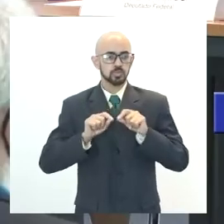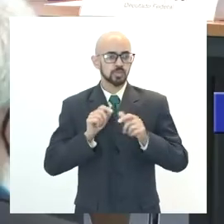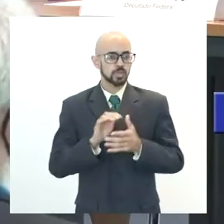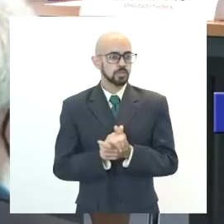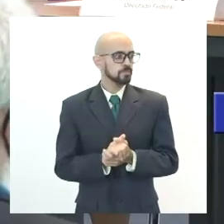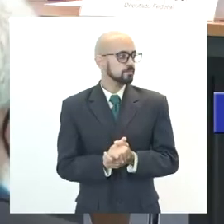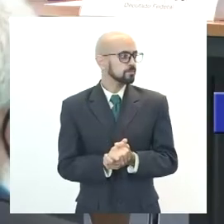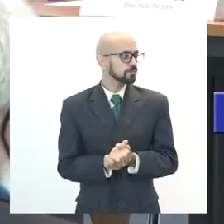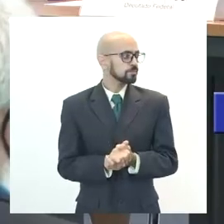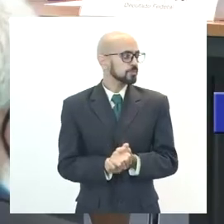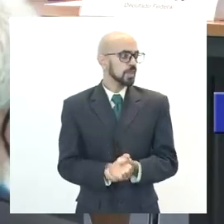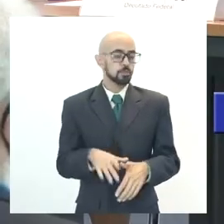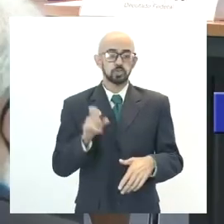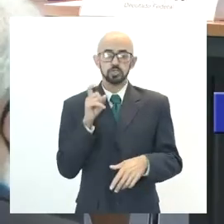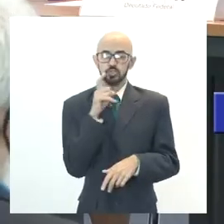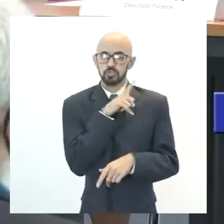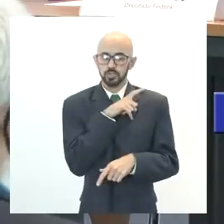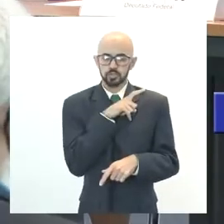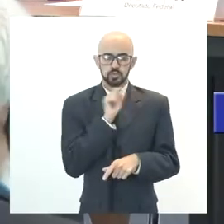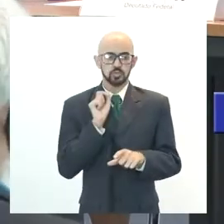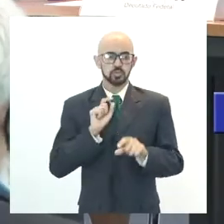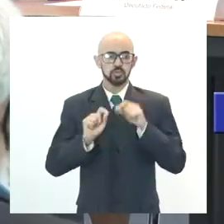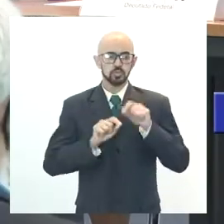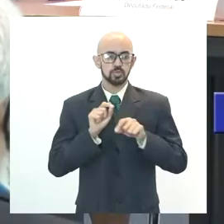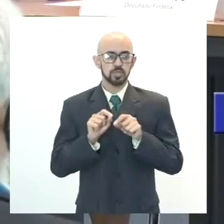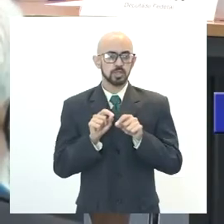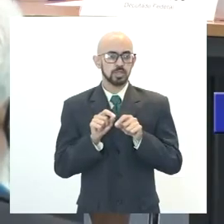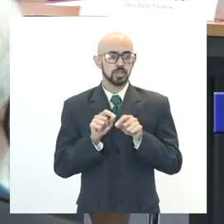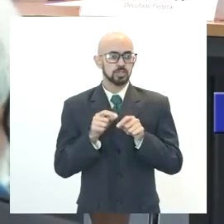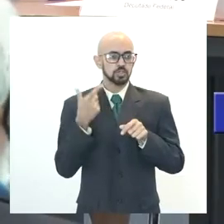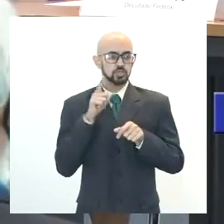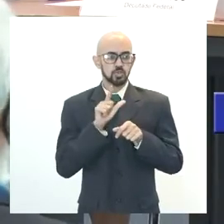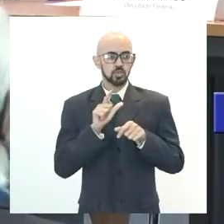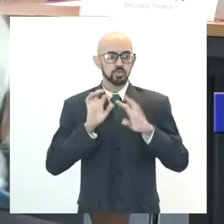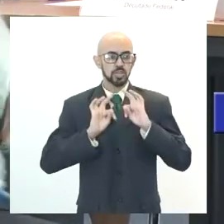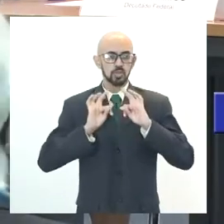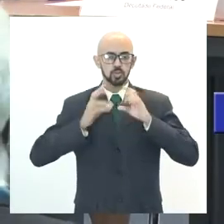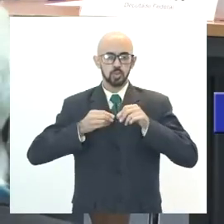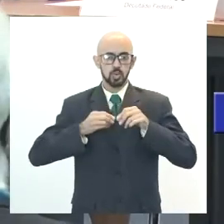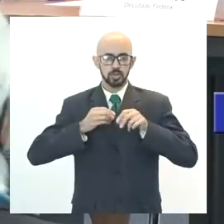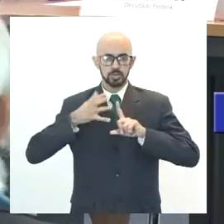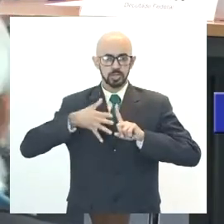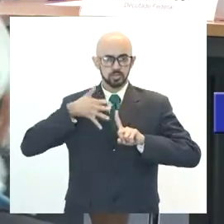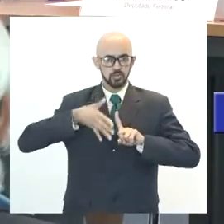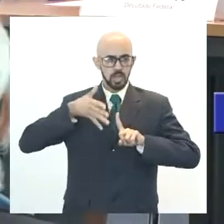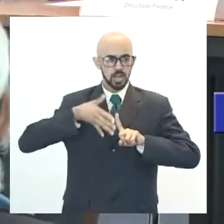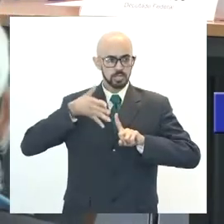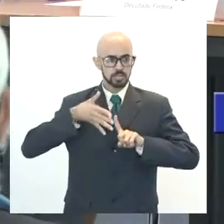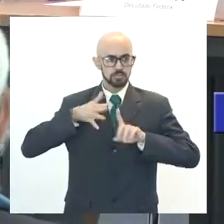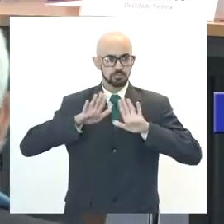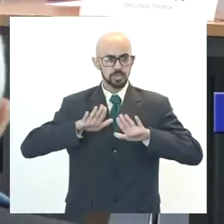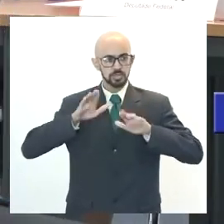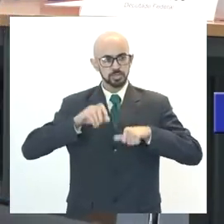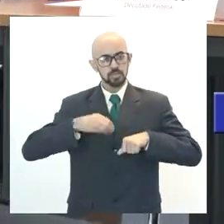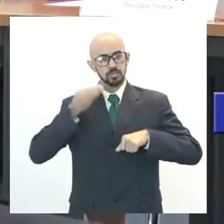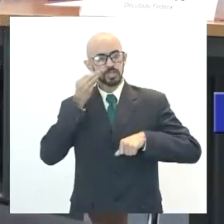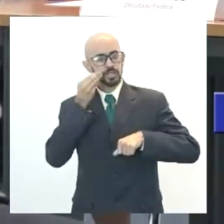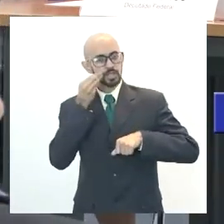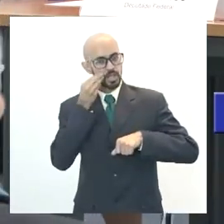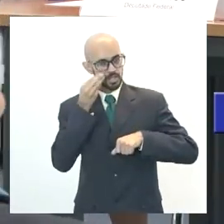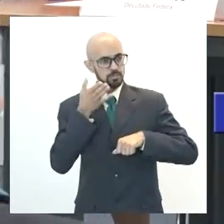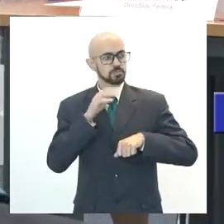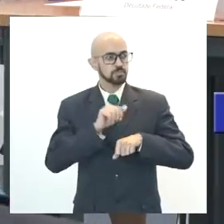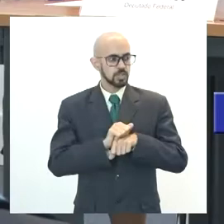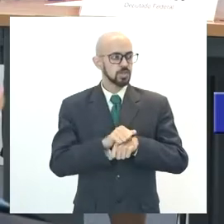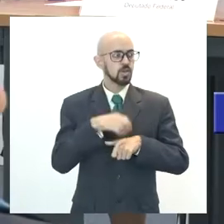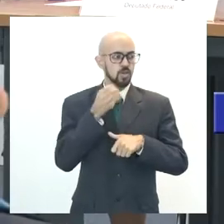sempre muito difícil não contemplar todas as falas mas eu procuro obviamente